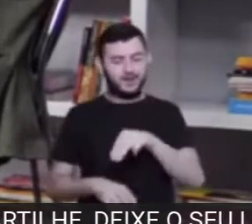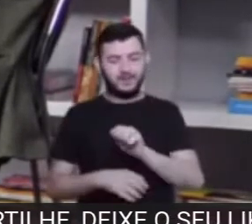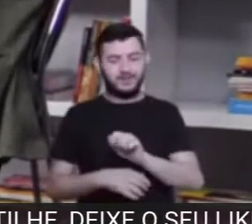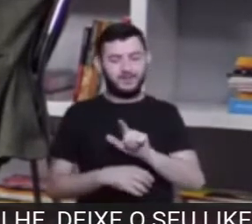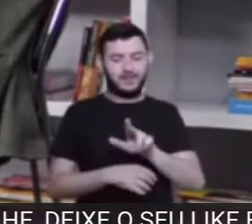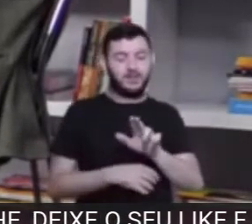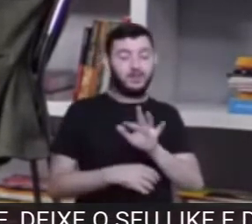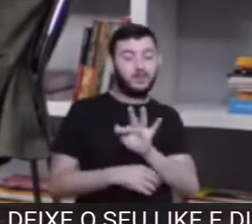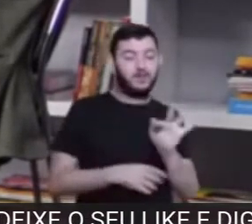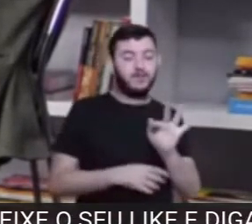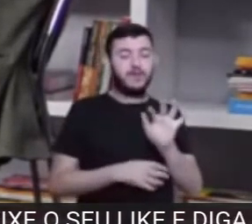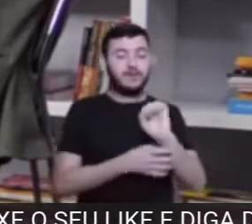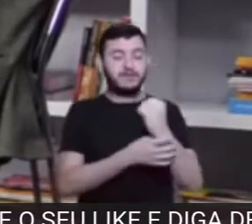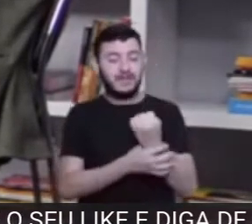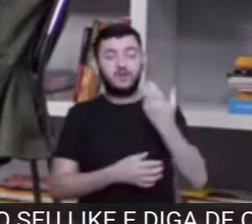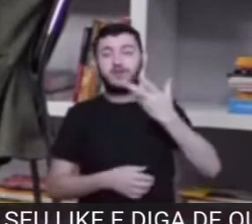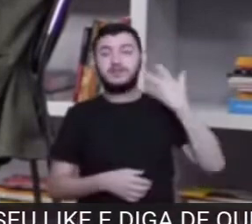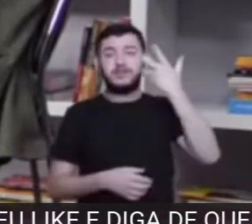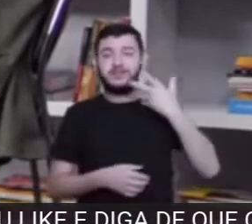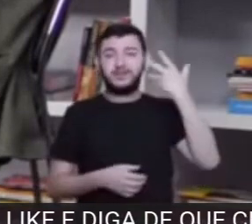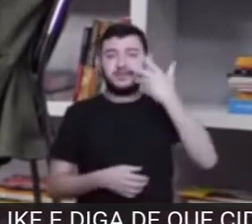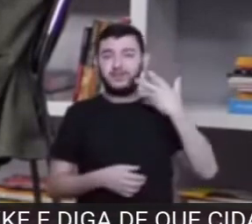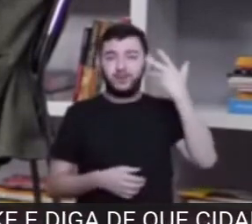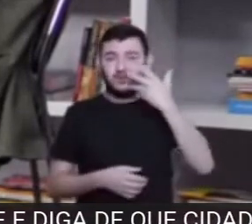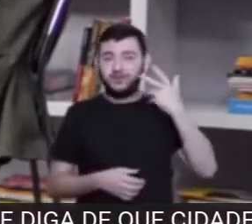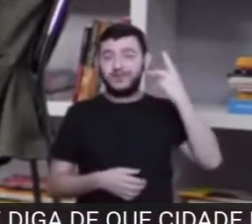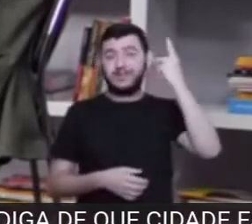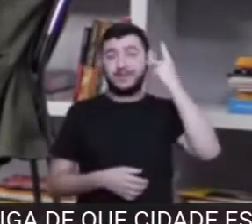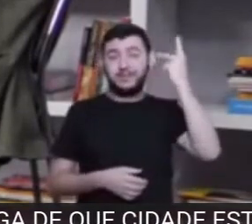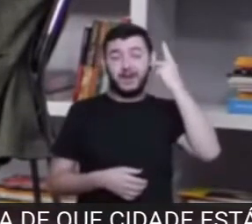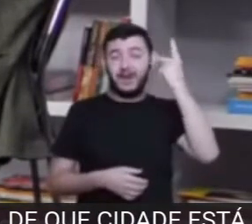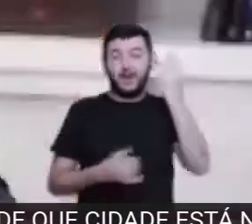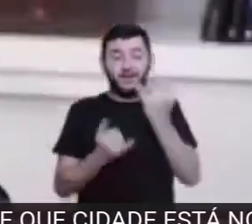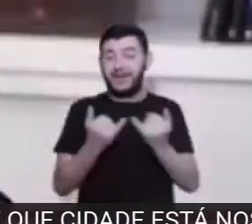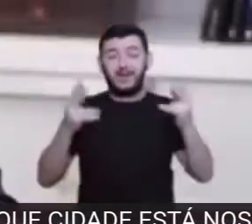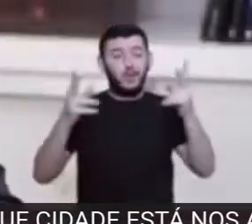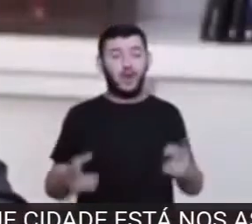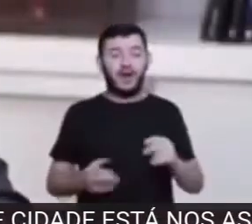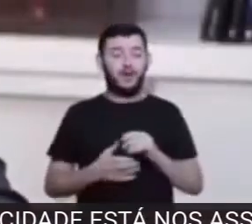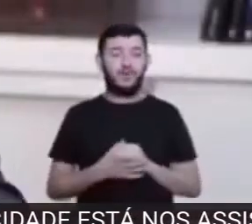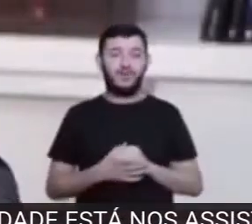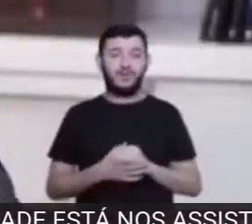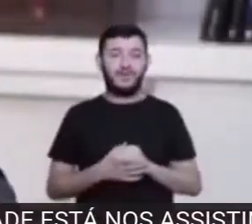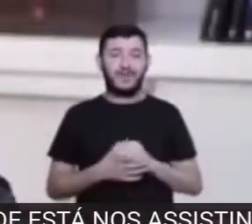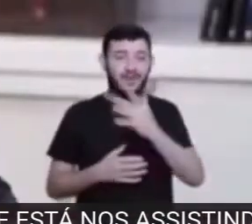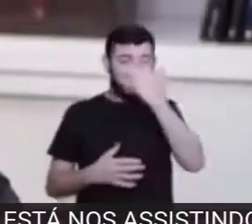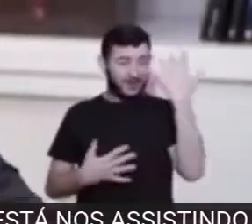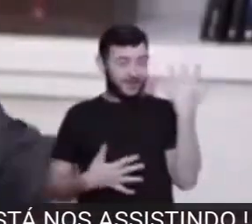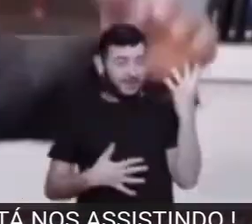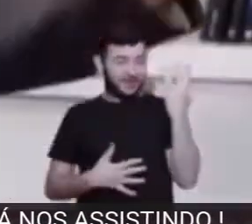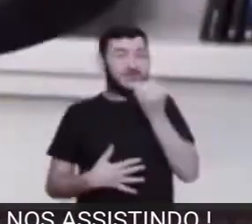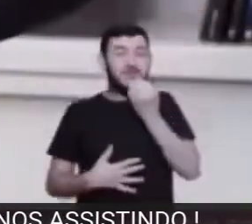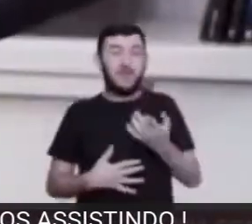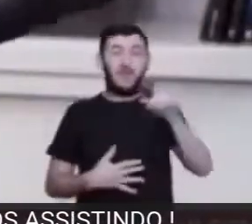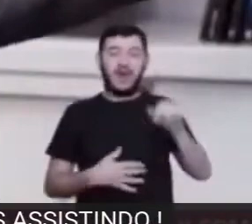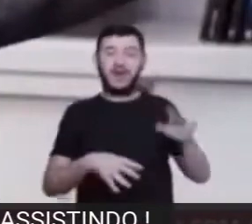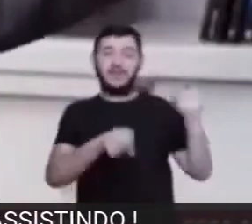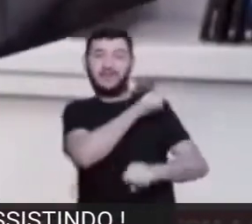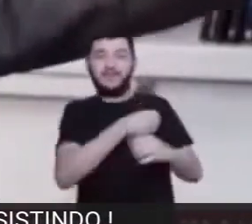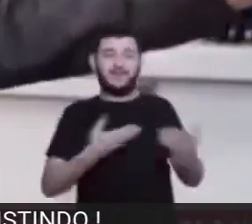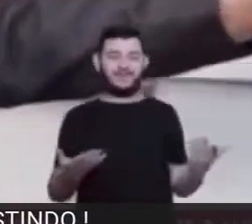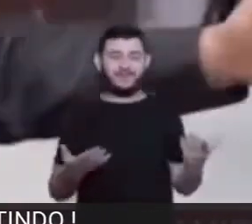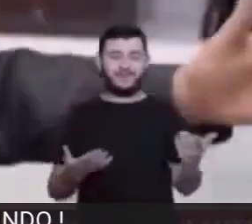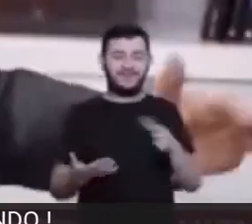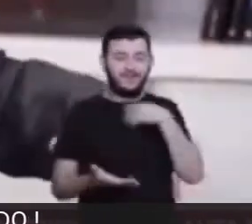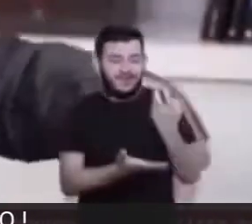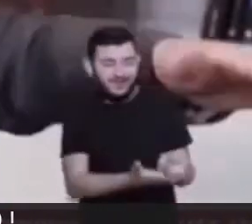era o mesmo deles agora. Bandido bom é bandido morto. Eu lembro do Maluf, ele colocava uma jamanta para andar com uma